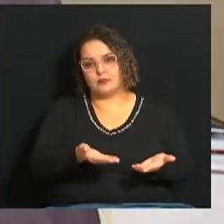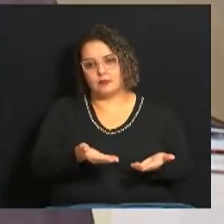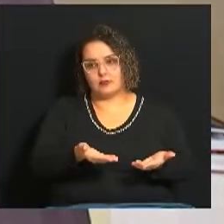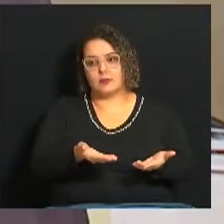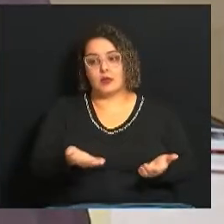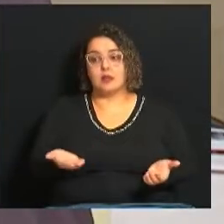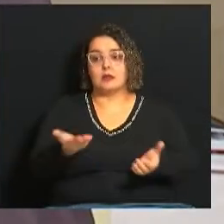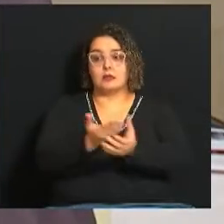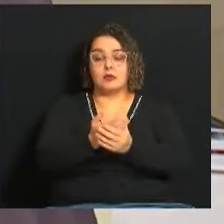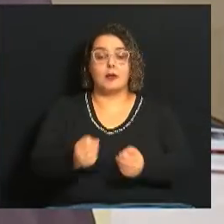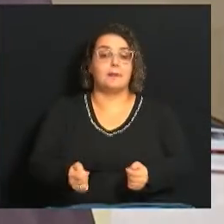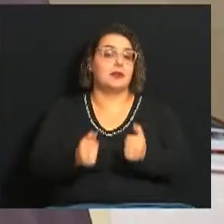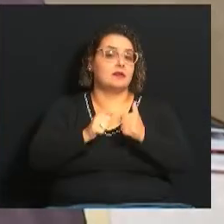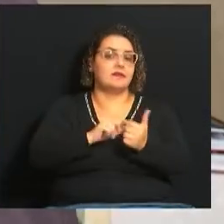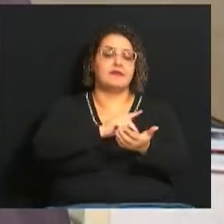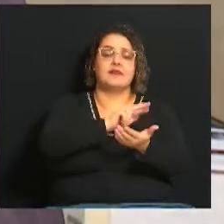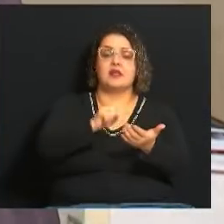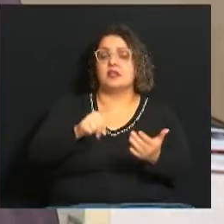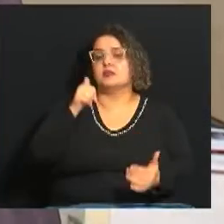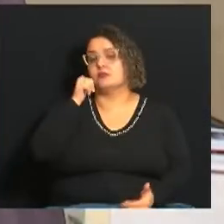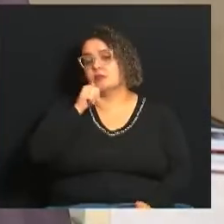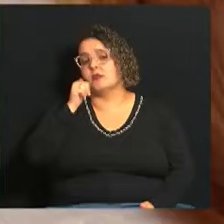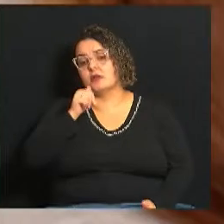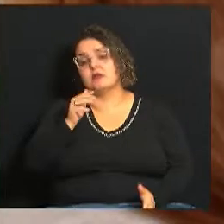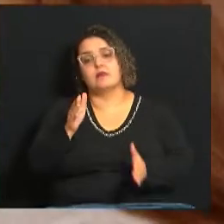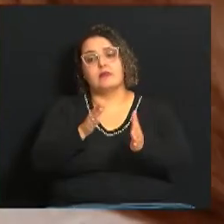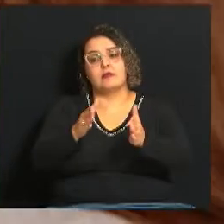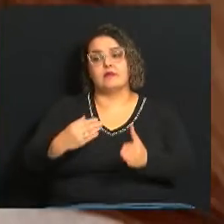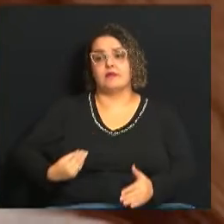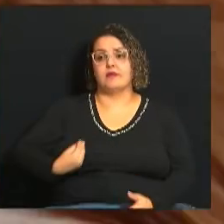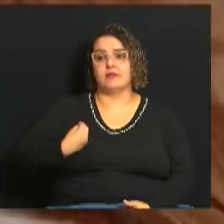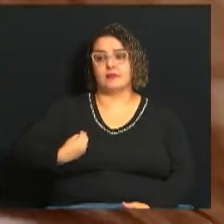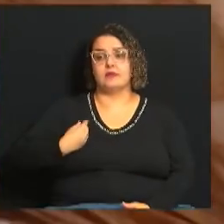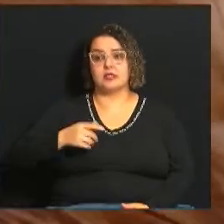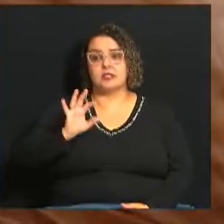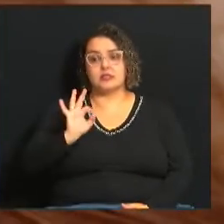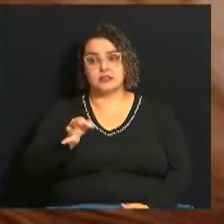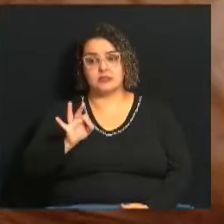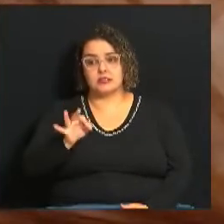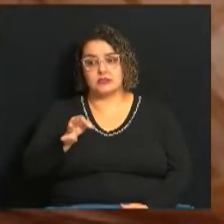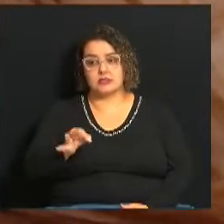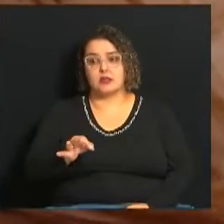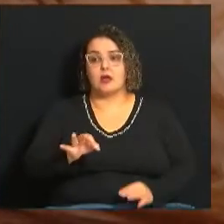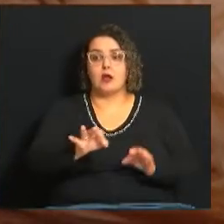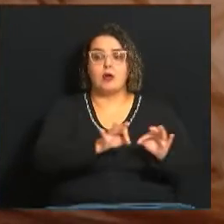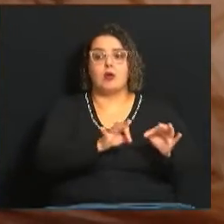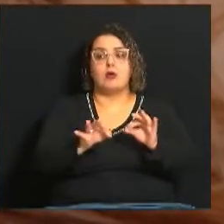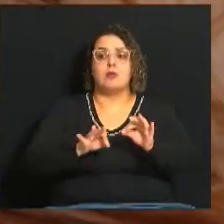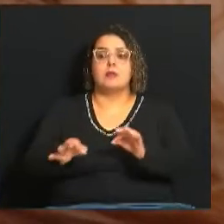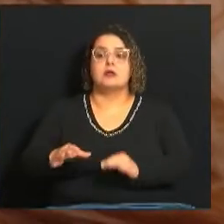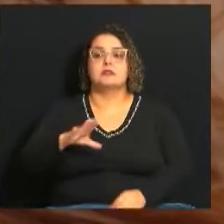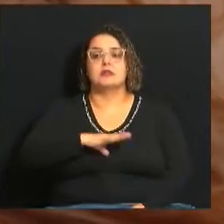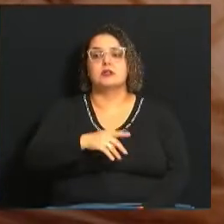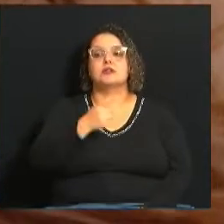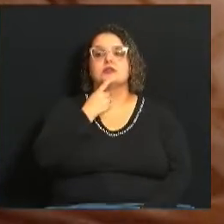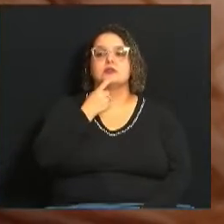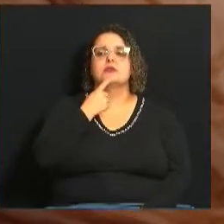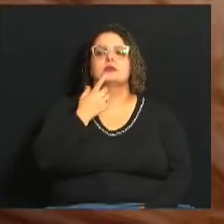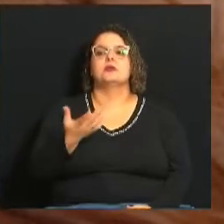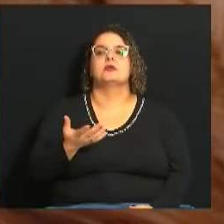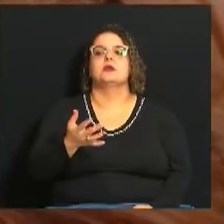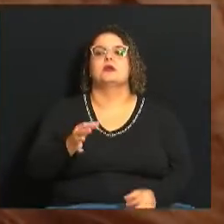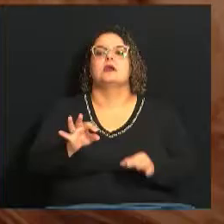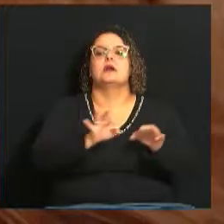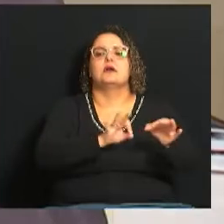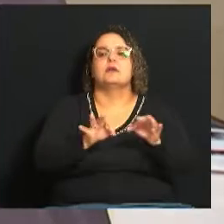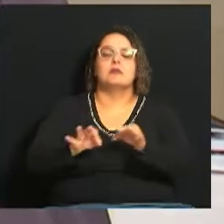beneficiar muitas e muitas mulheres que passam por essa situação. Eu tenho certeza que é um excelente projeto para a cidade de Campinas, um projeto que vai ser analisado